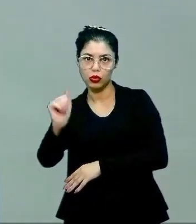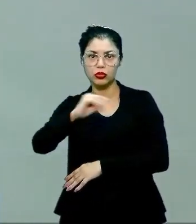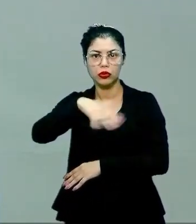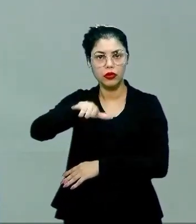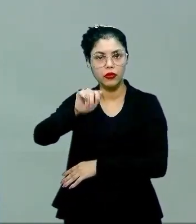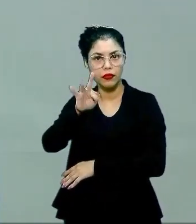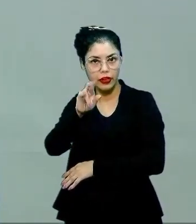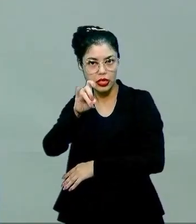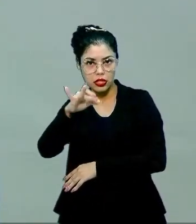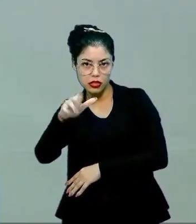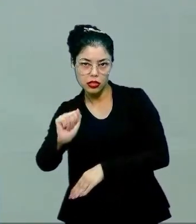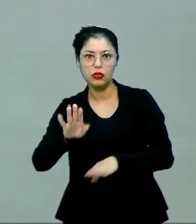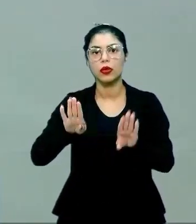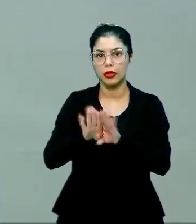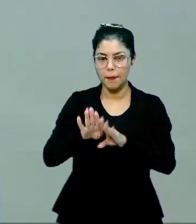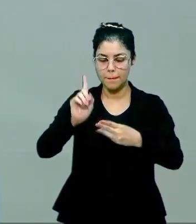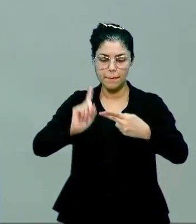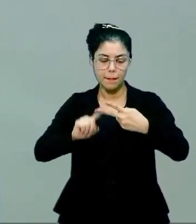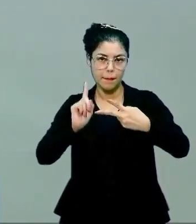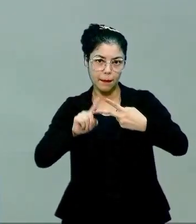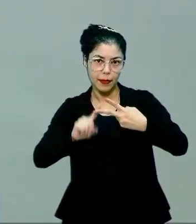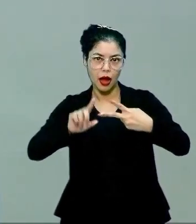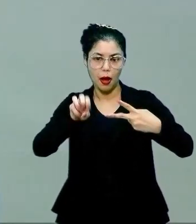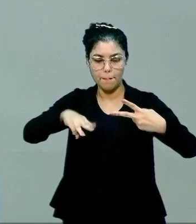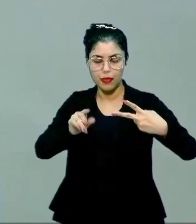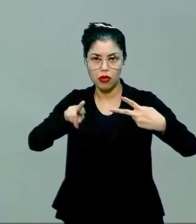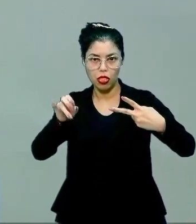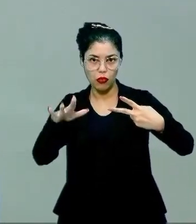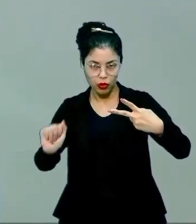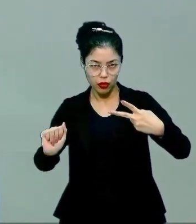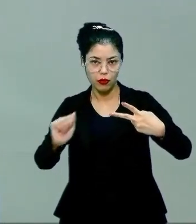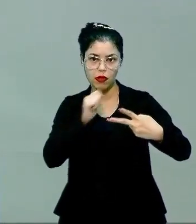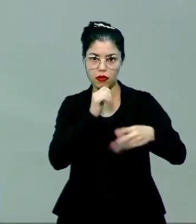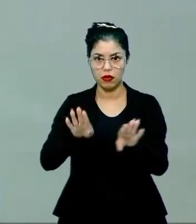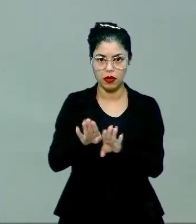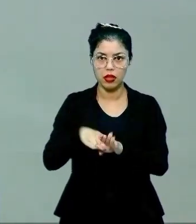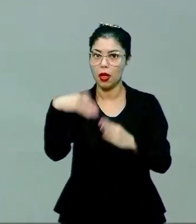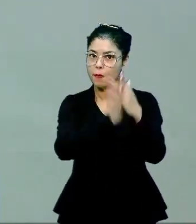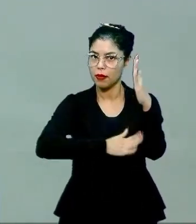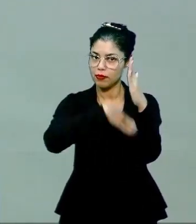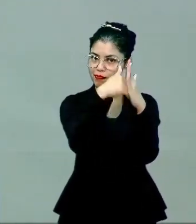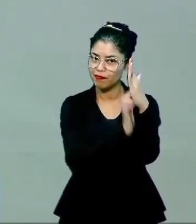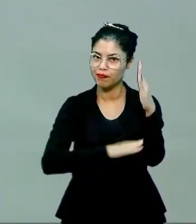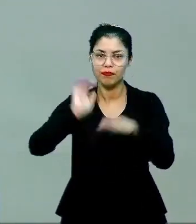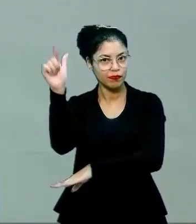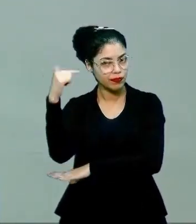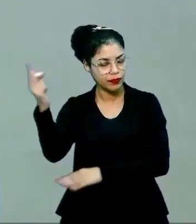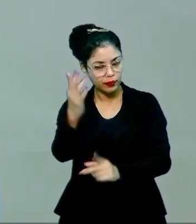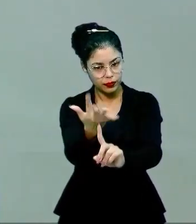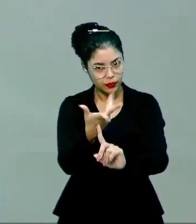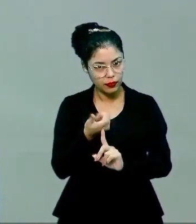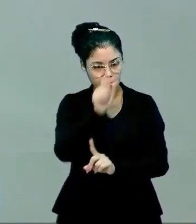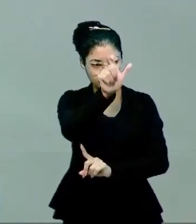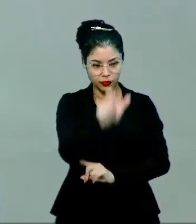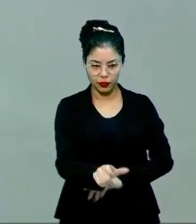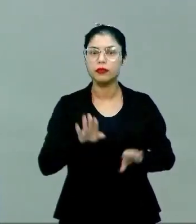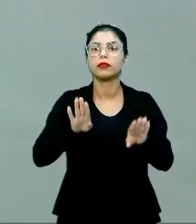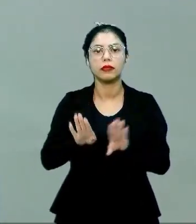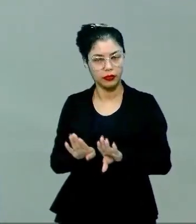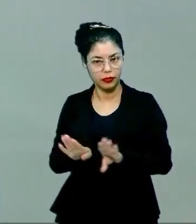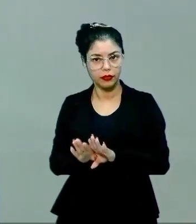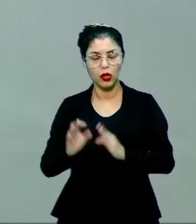Lisboa, e eu tenho Manuel da Costa Taide, que era pintor. Claro que muitos outros artistas também fizeram parte, há